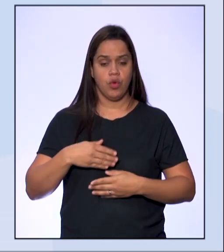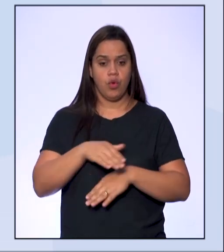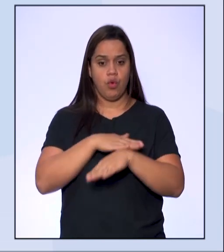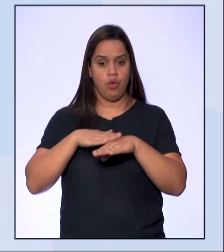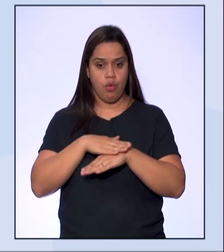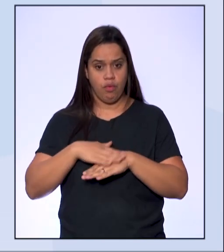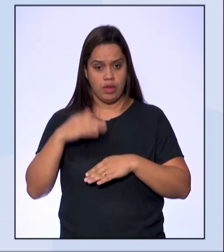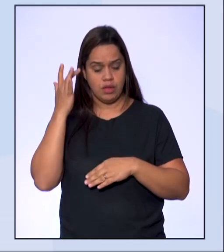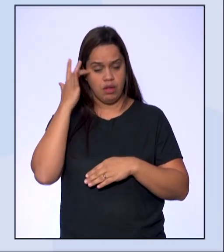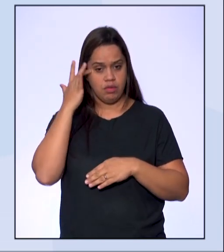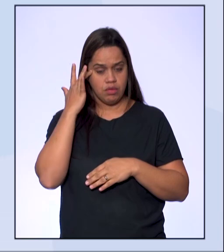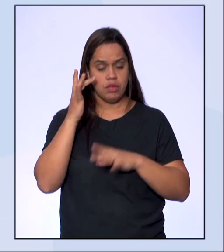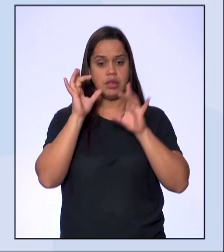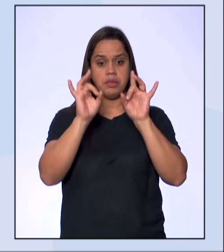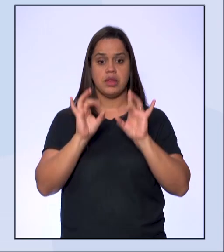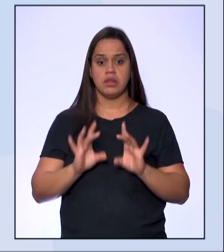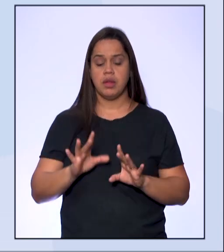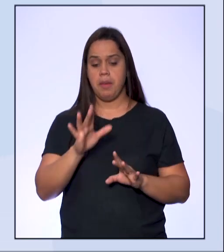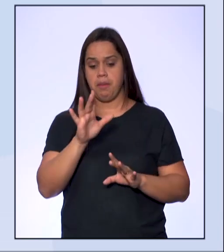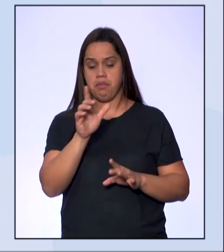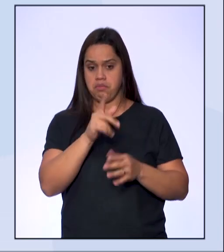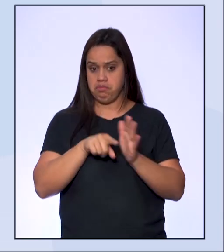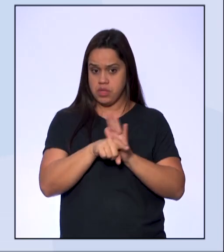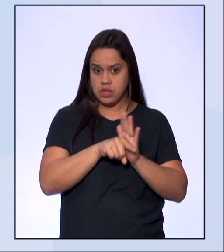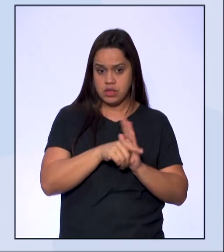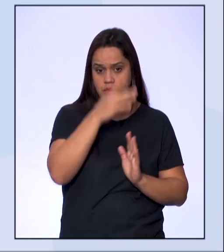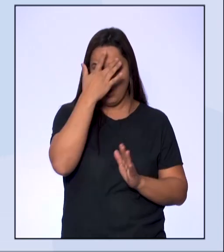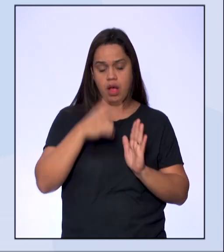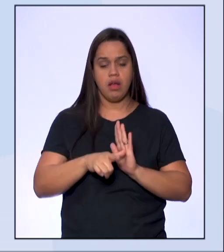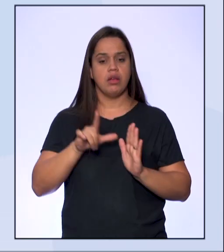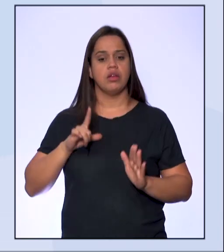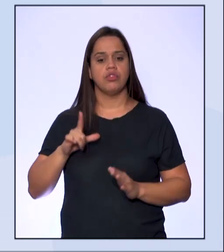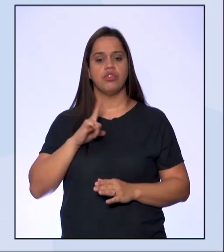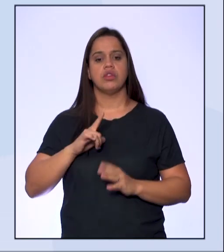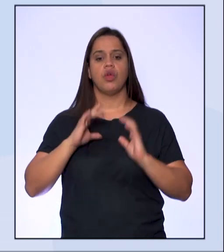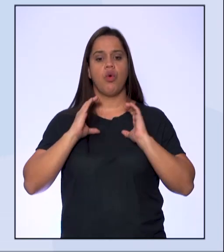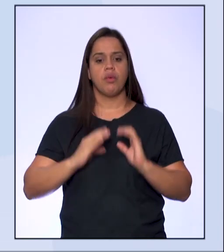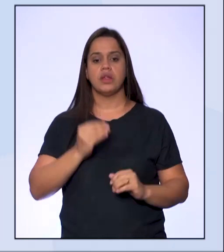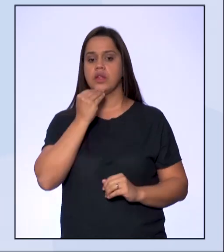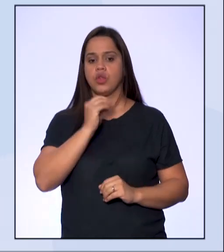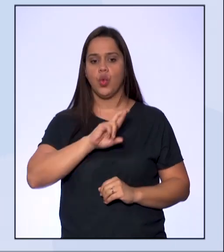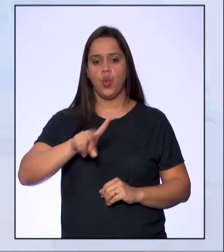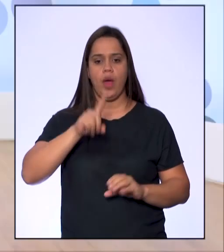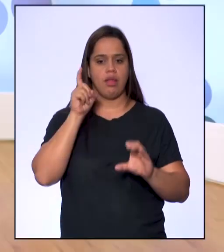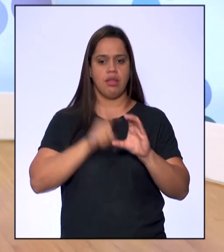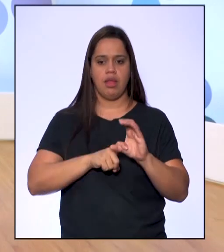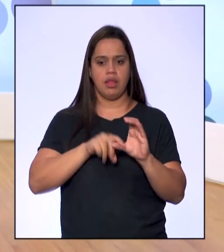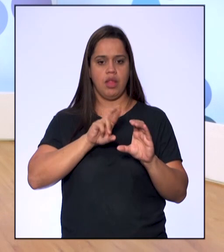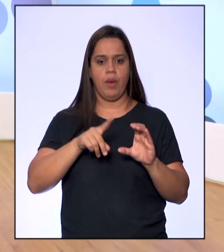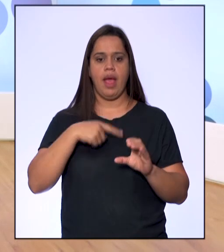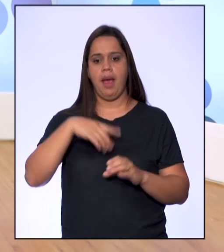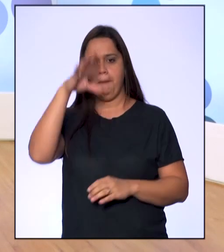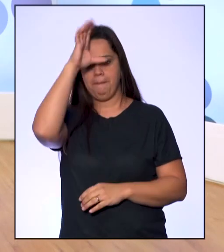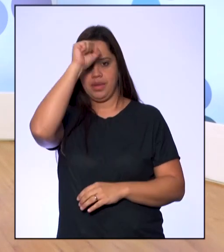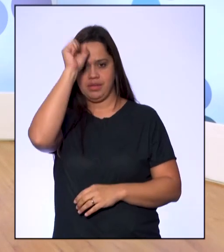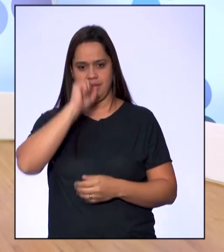os adultos, com especialistas, antes de tomar qualquer atitude não é dependência, é aprendizado.